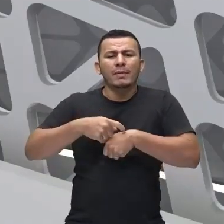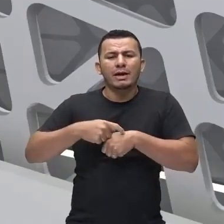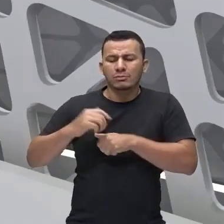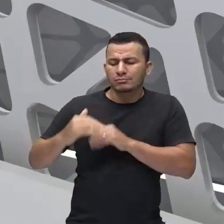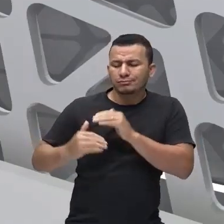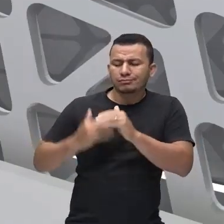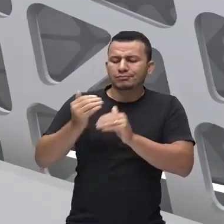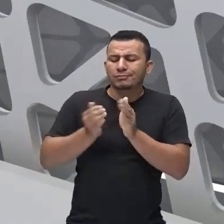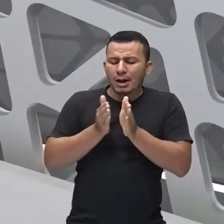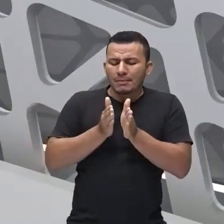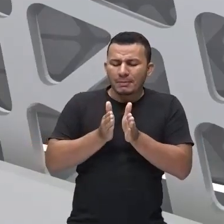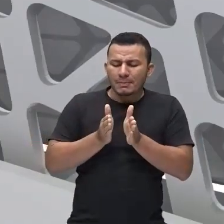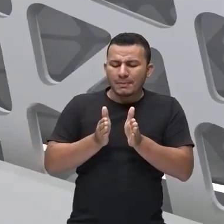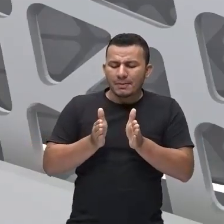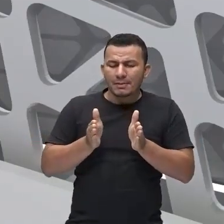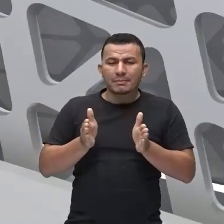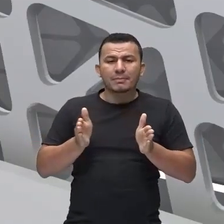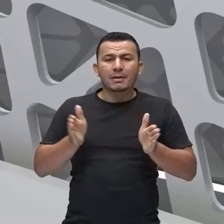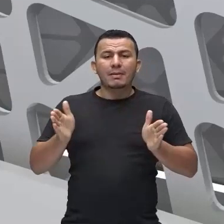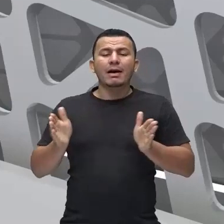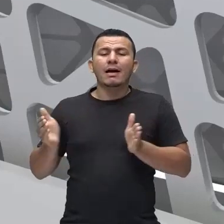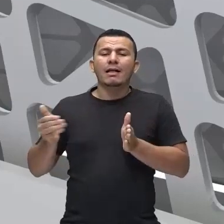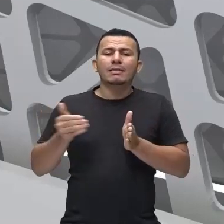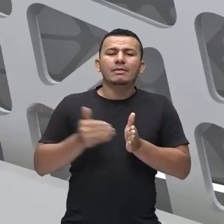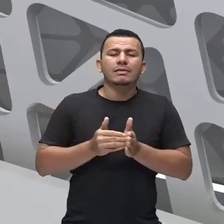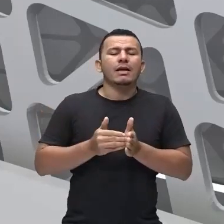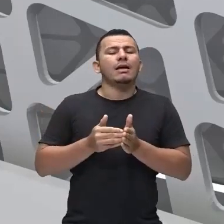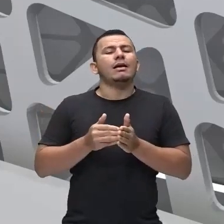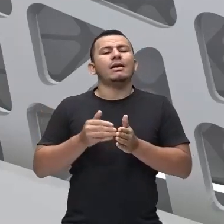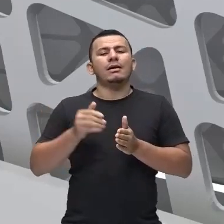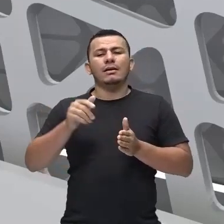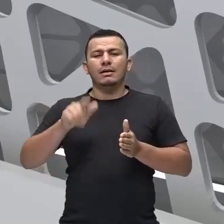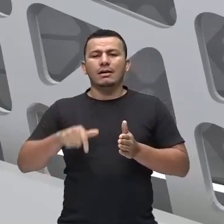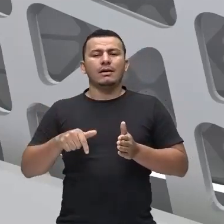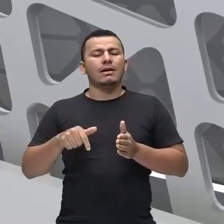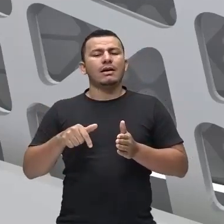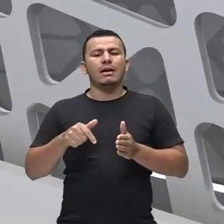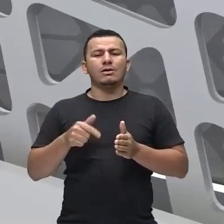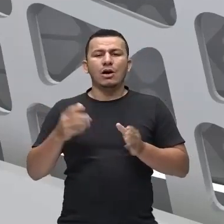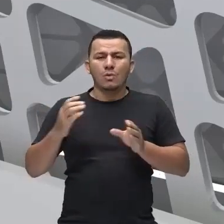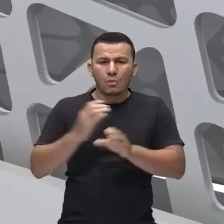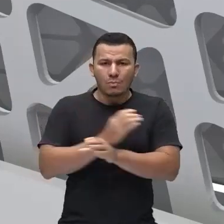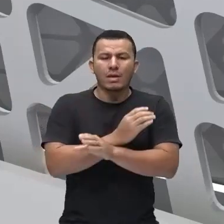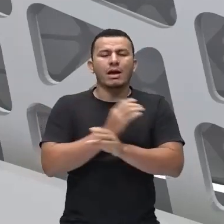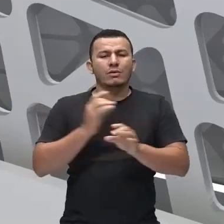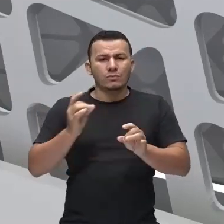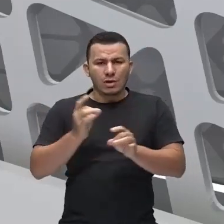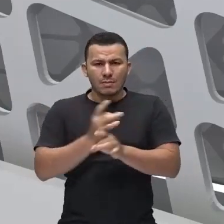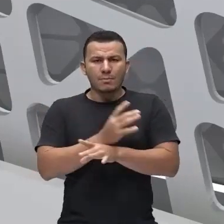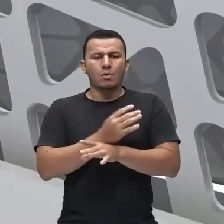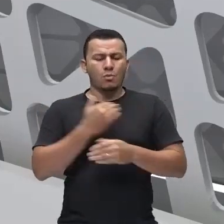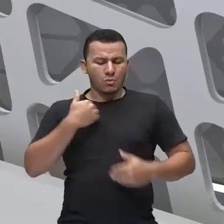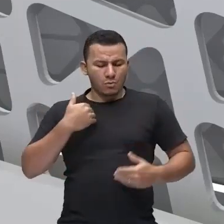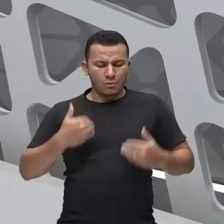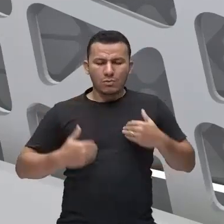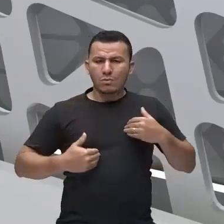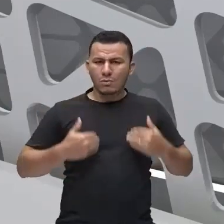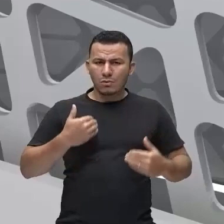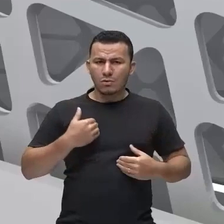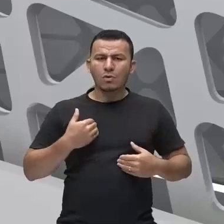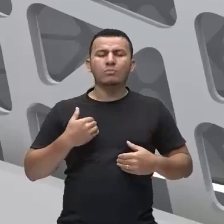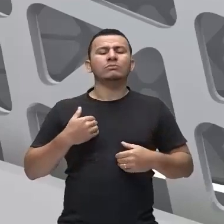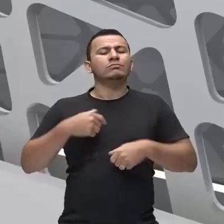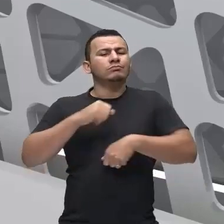do embrião para até tornar aí esse indivíduo já com todas as partes formadinhas e só